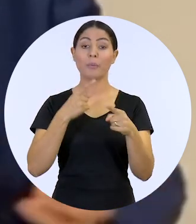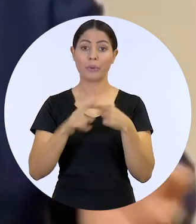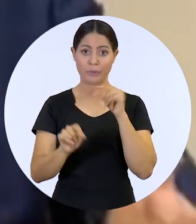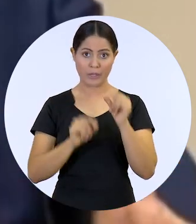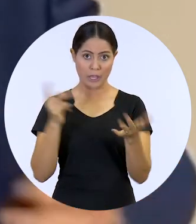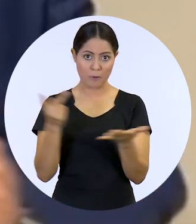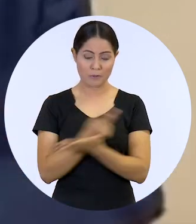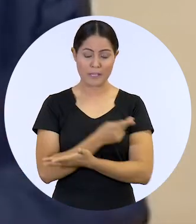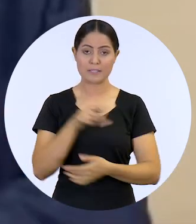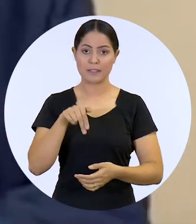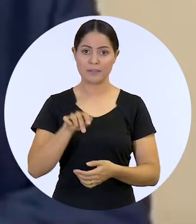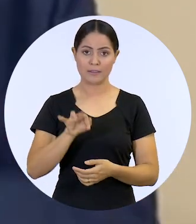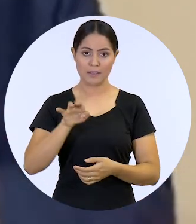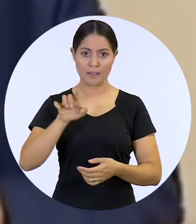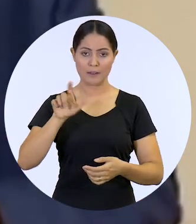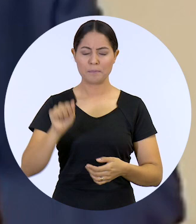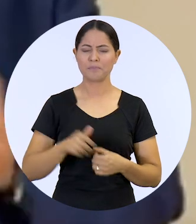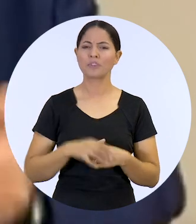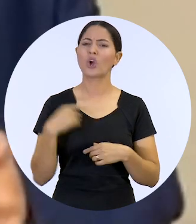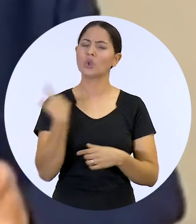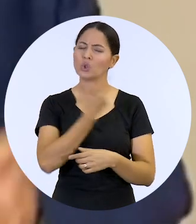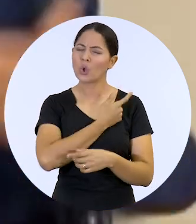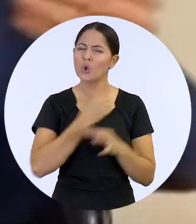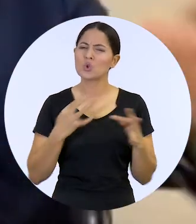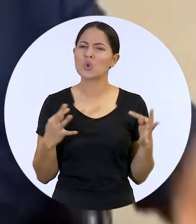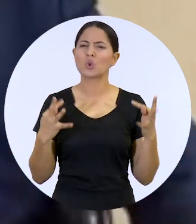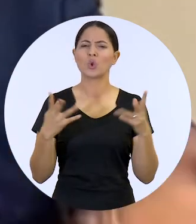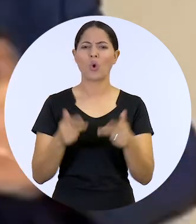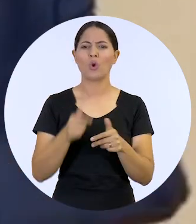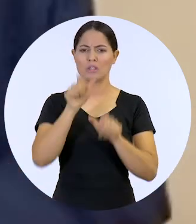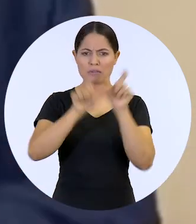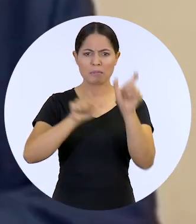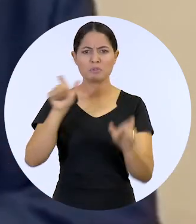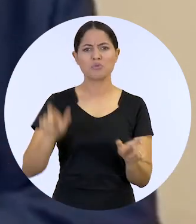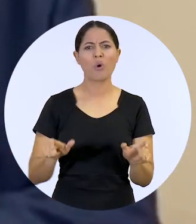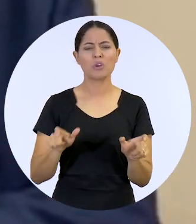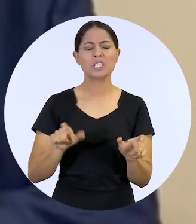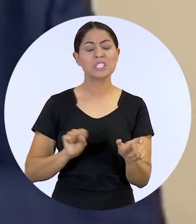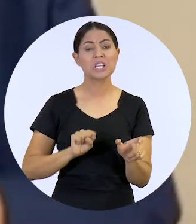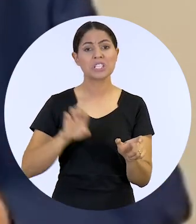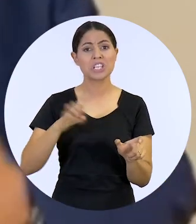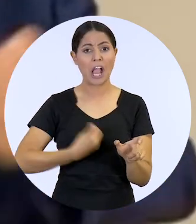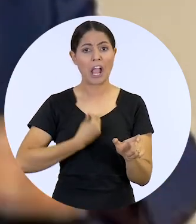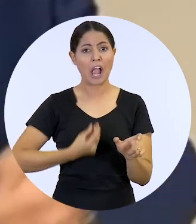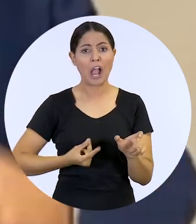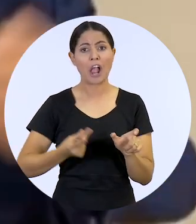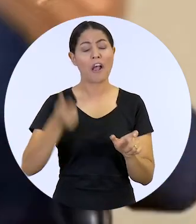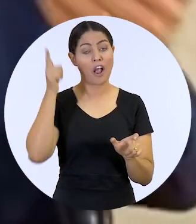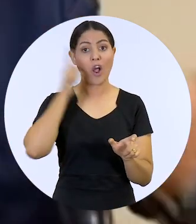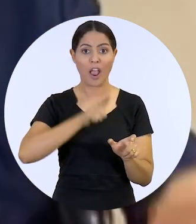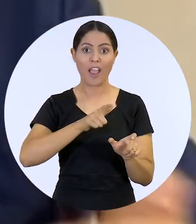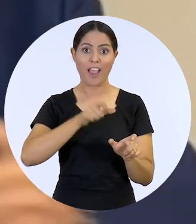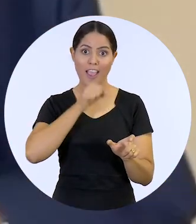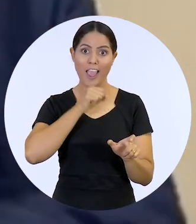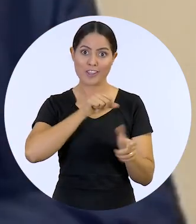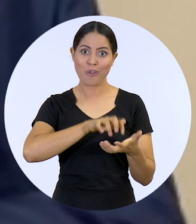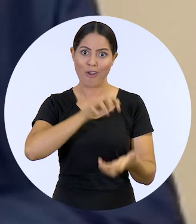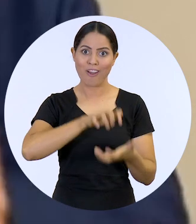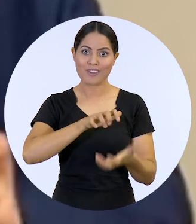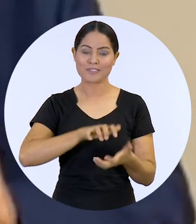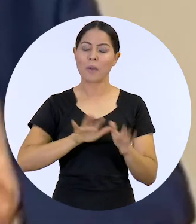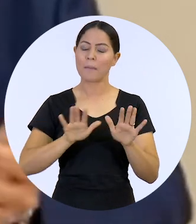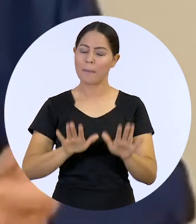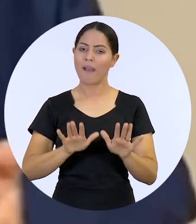Até mesmo porque, Natália, todos nós um dia seremos idosos, entraremos na melhor idade.